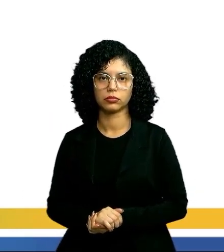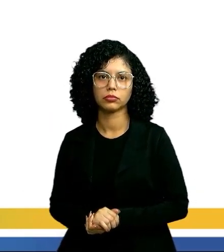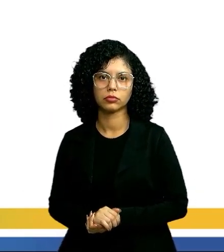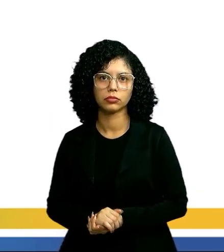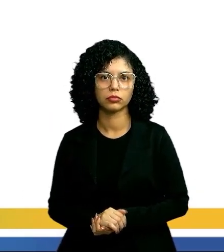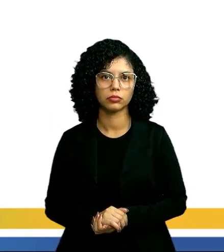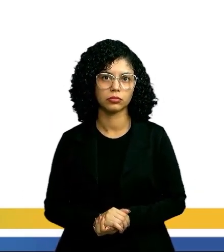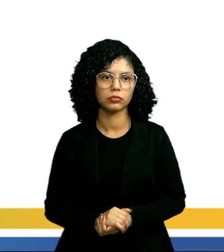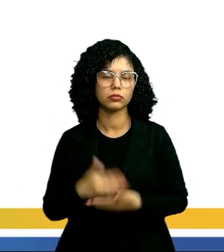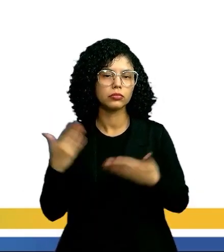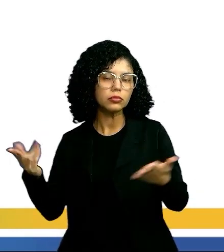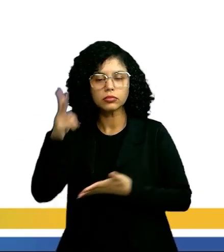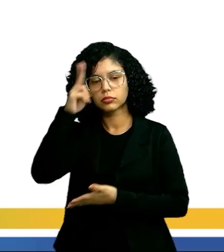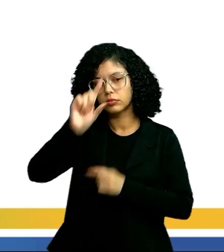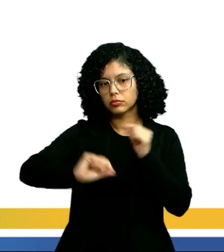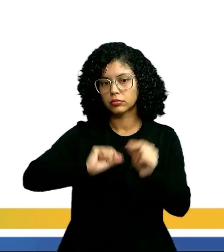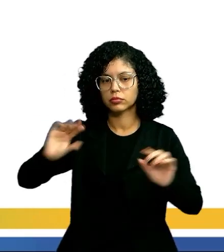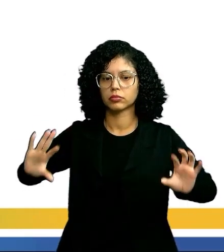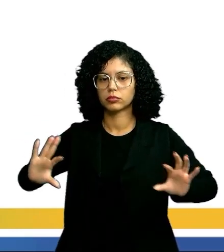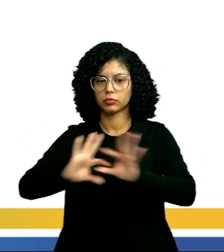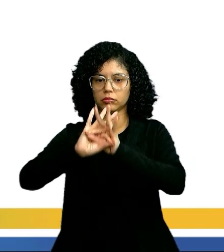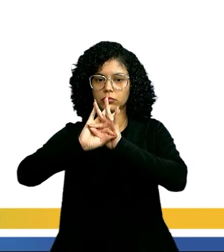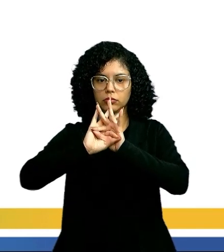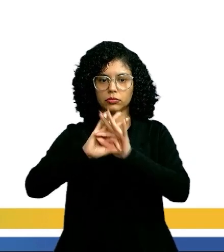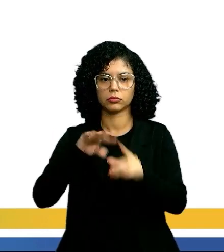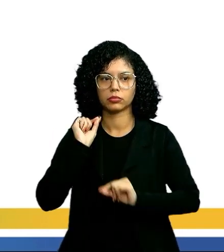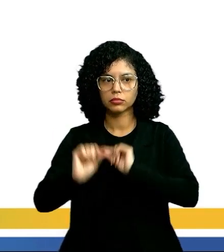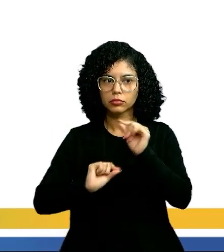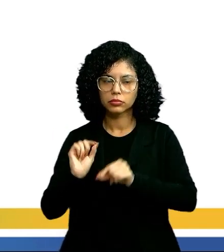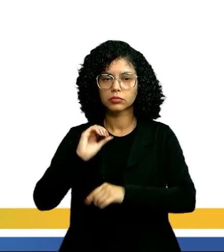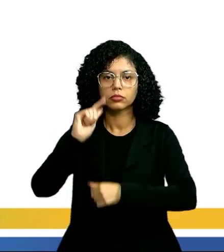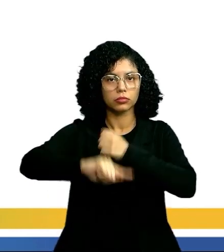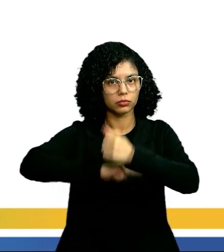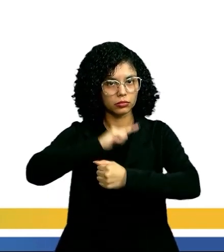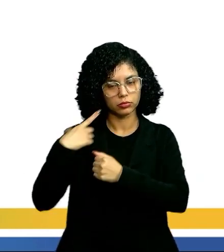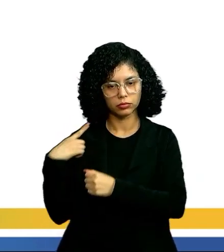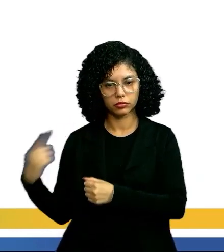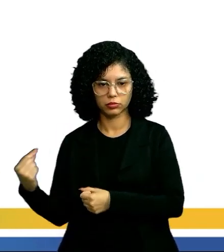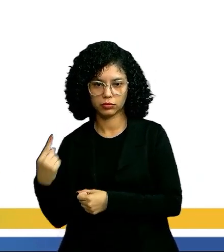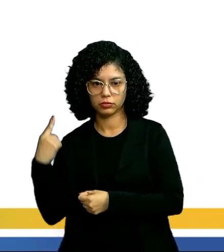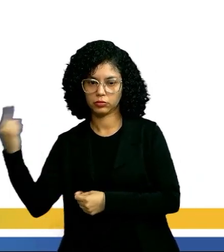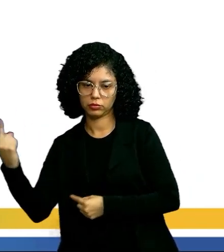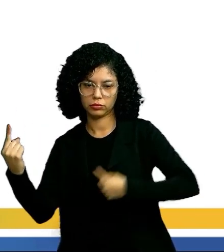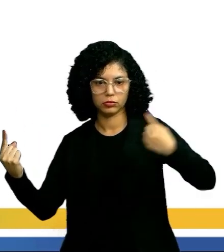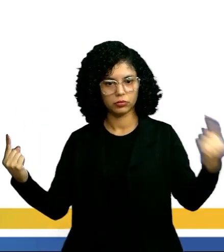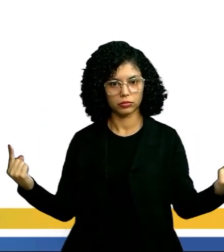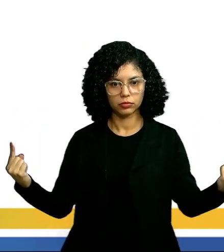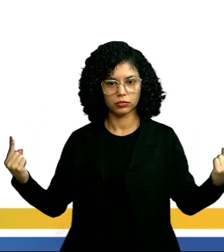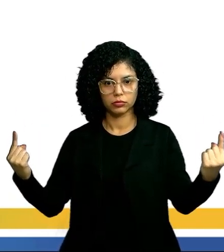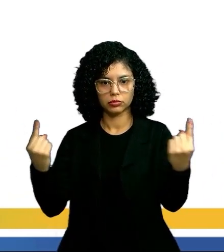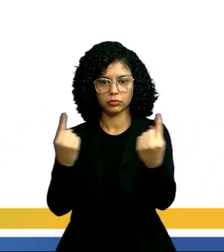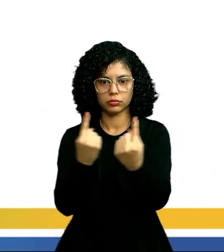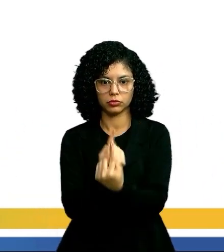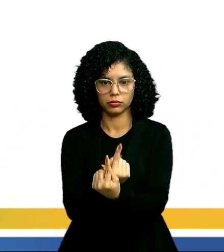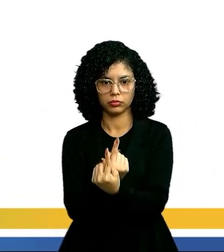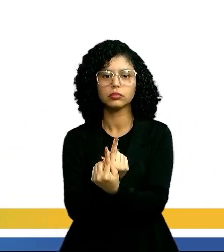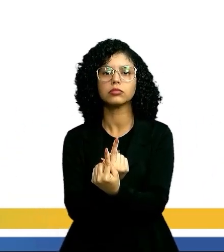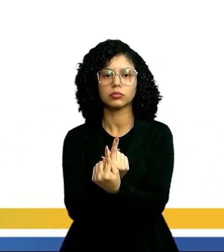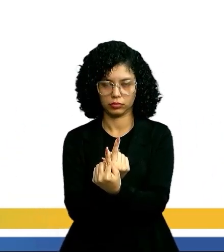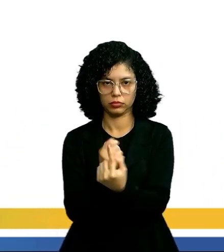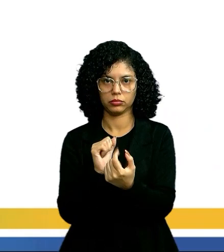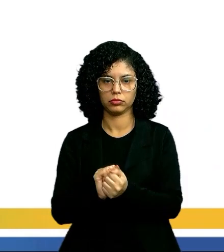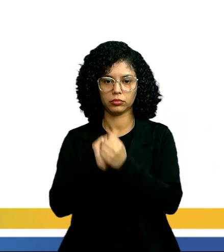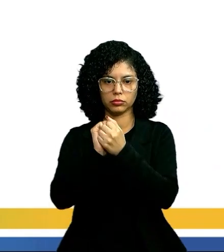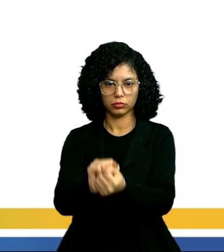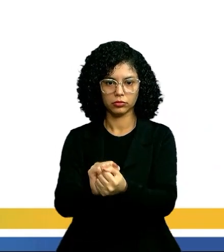ligante. Então, lembrando, ligante é o átomo que vai sair da reação e outro átomo vai entrar. É a ligação, tá? Que vai ser